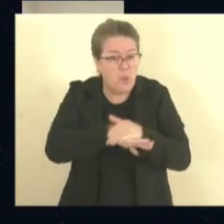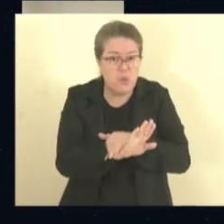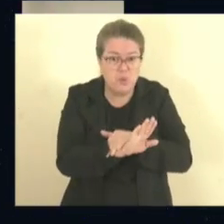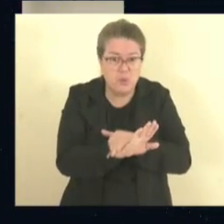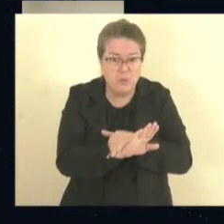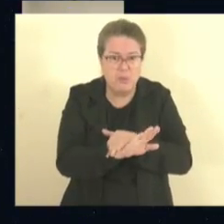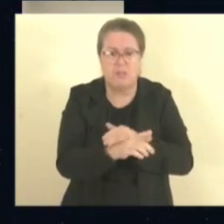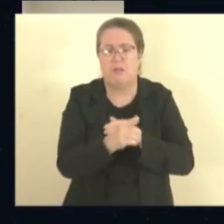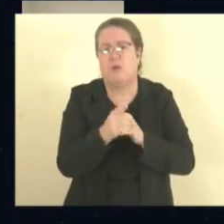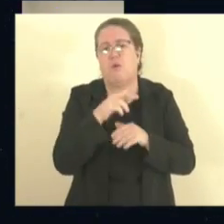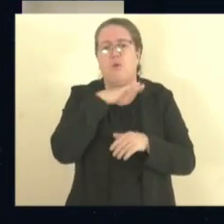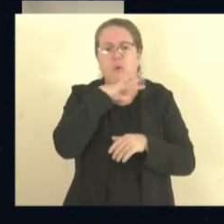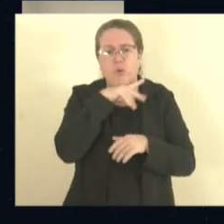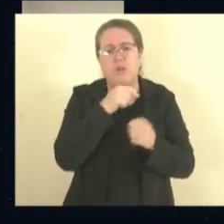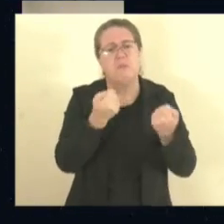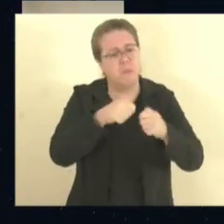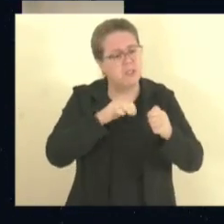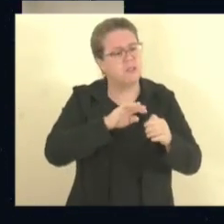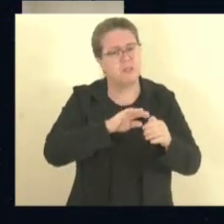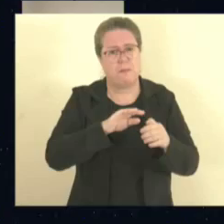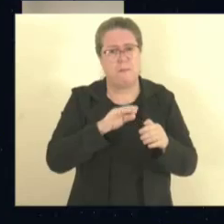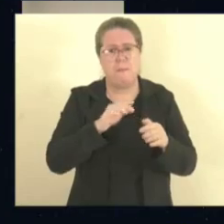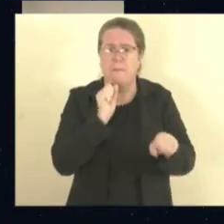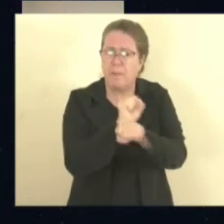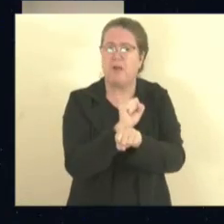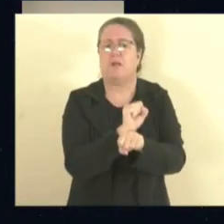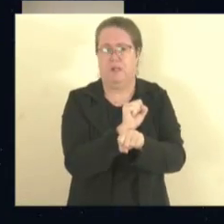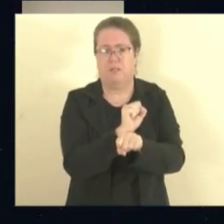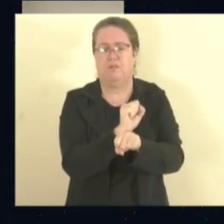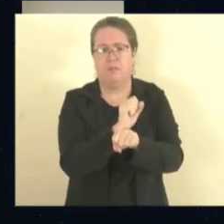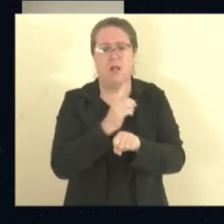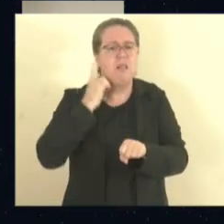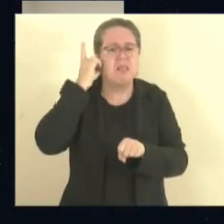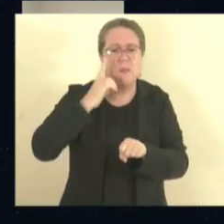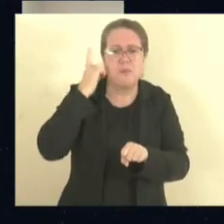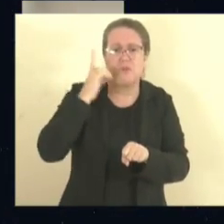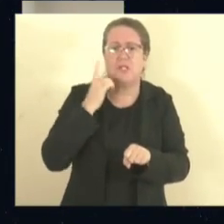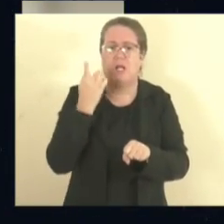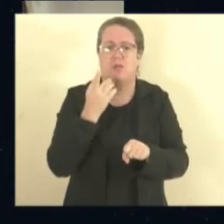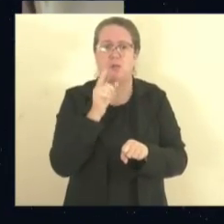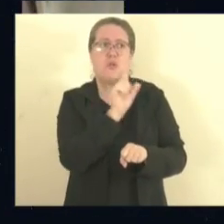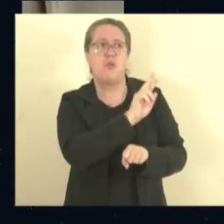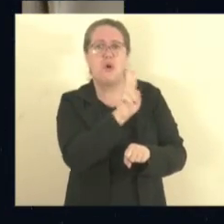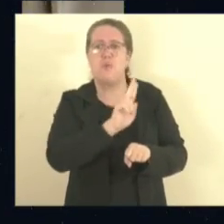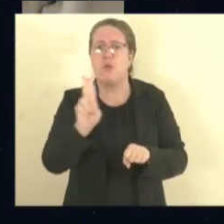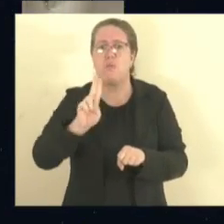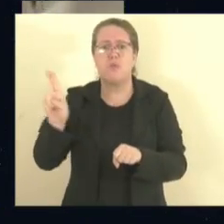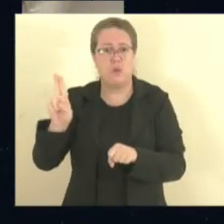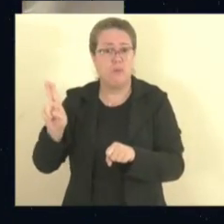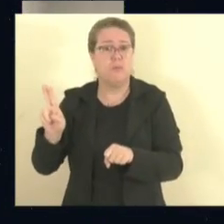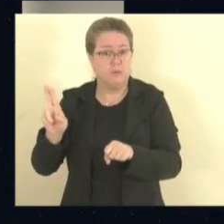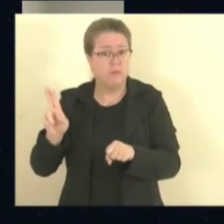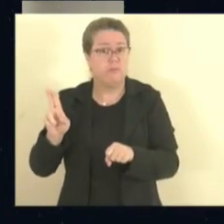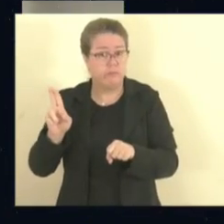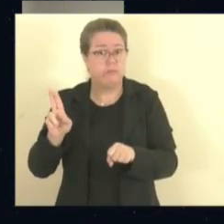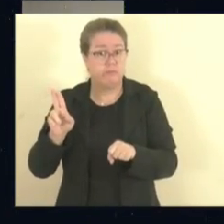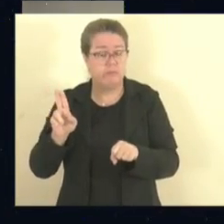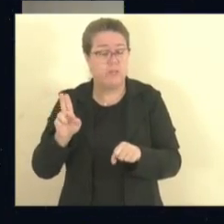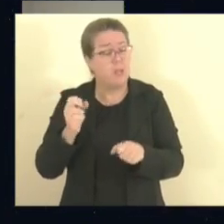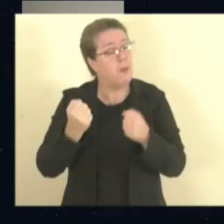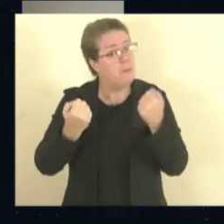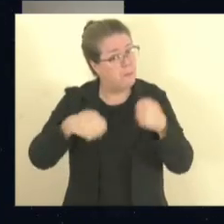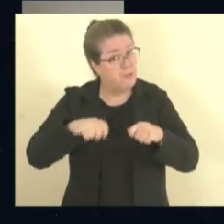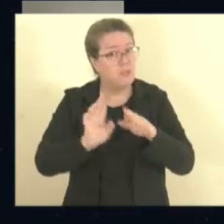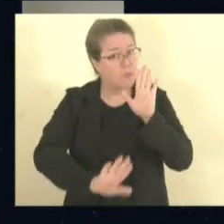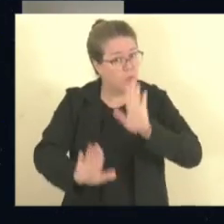mau costume de ficar citando o nome de deputado para fazer essa politiquinha. Porque senão nós vamos ser obrigados, deputado Sérgio Meneghel, a falar nessa casa